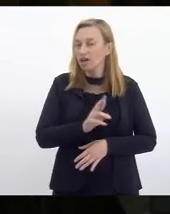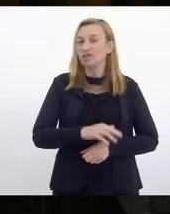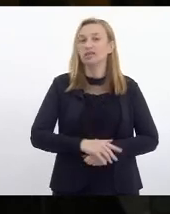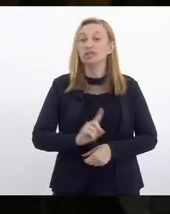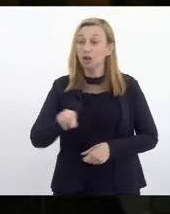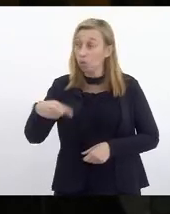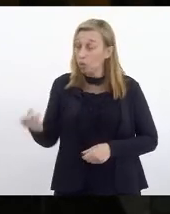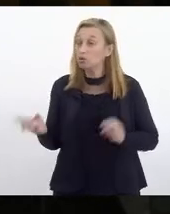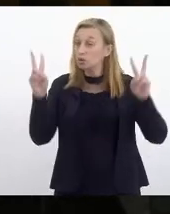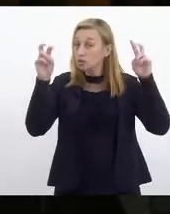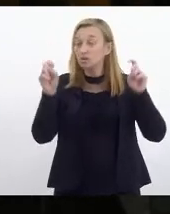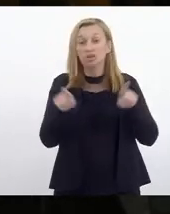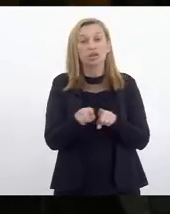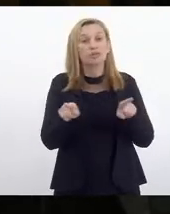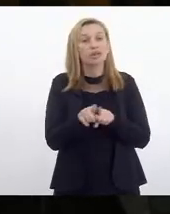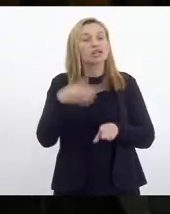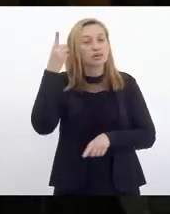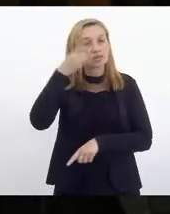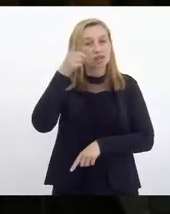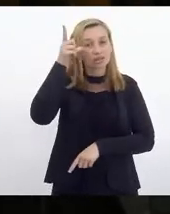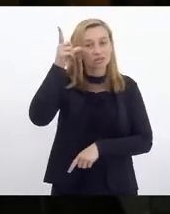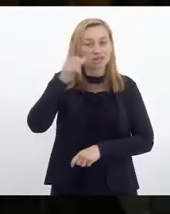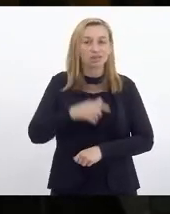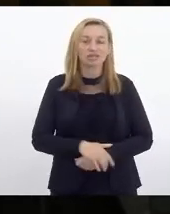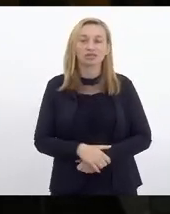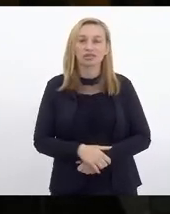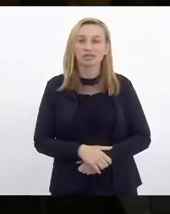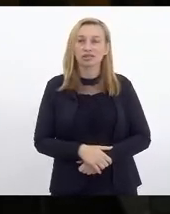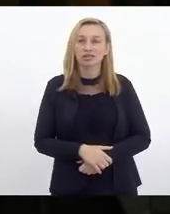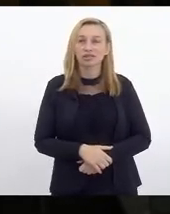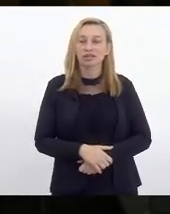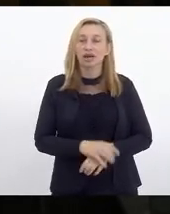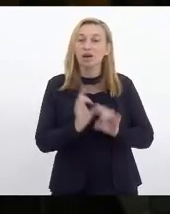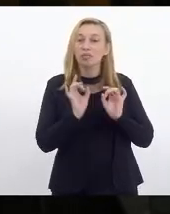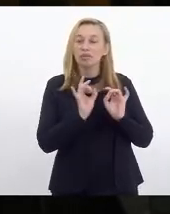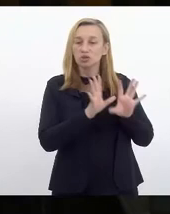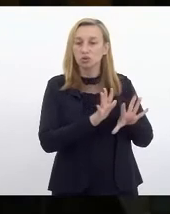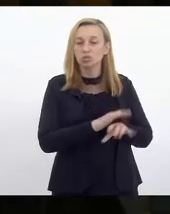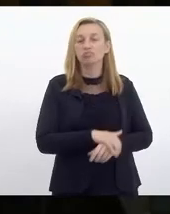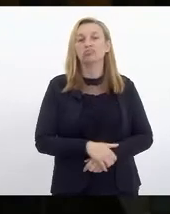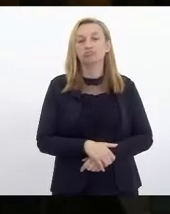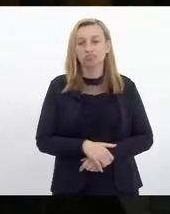outro item, deputado Lucinha, que é abandono.